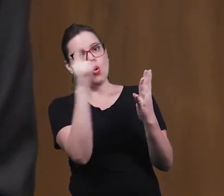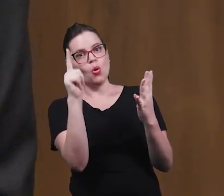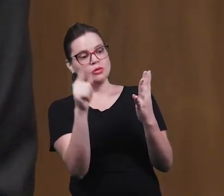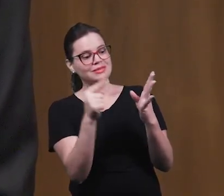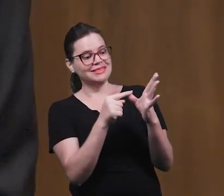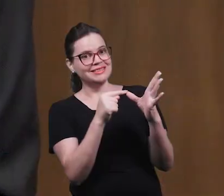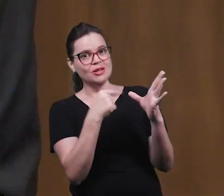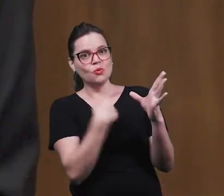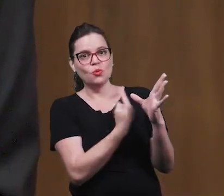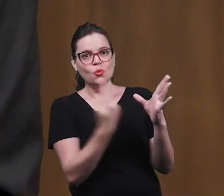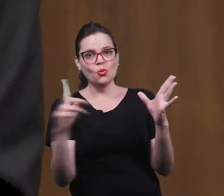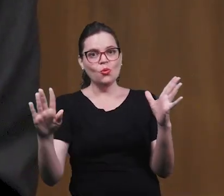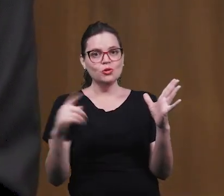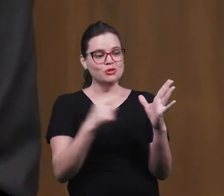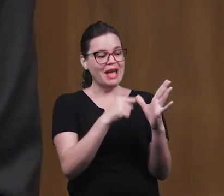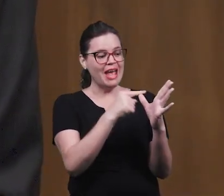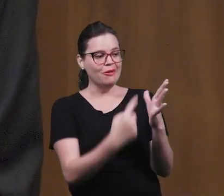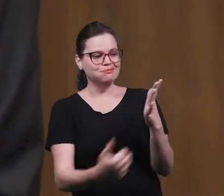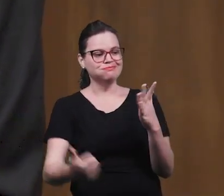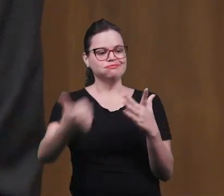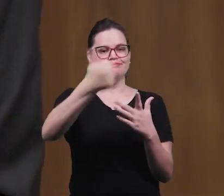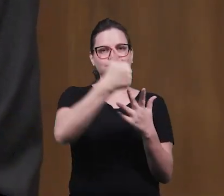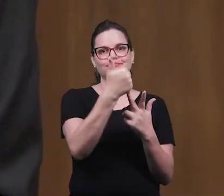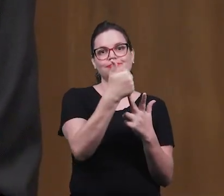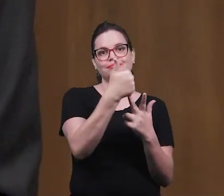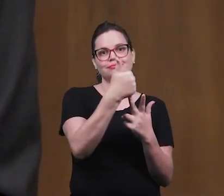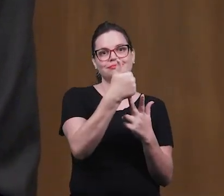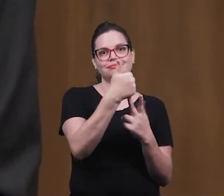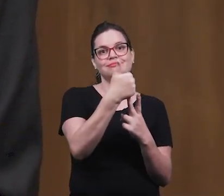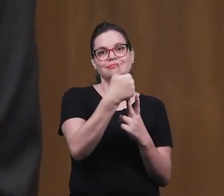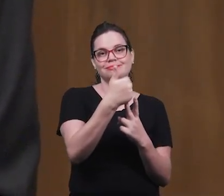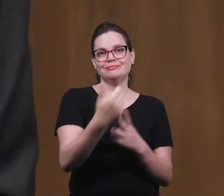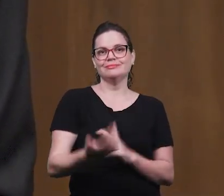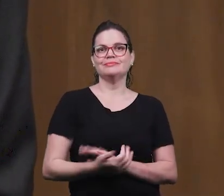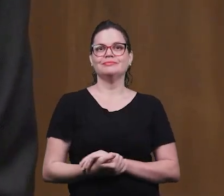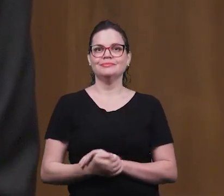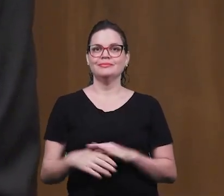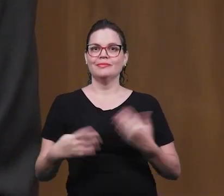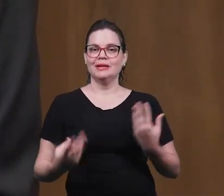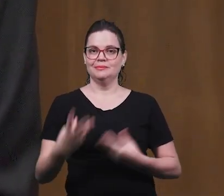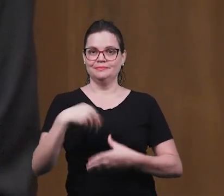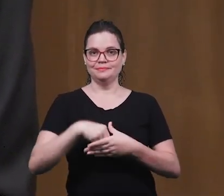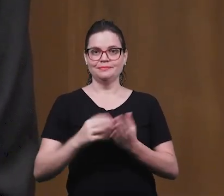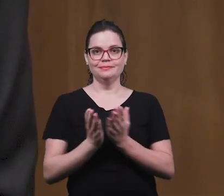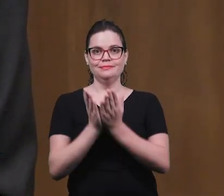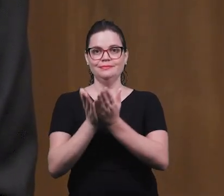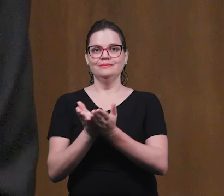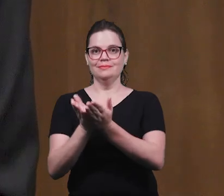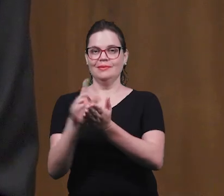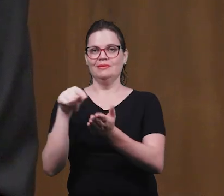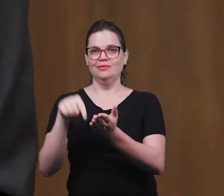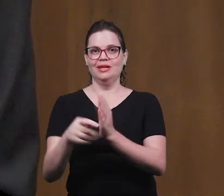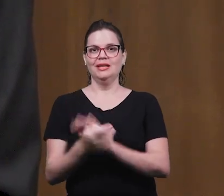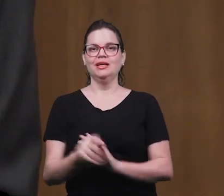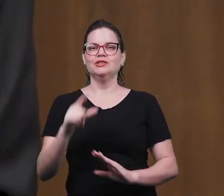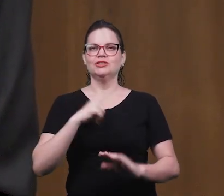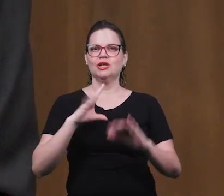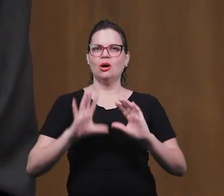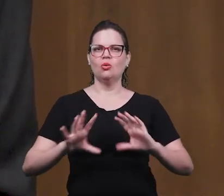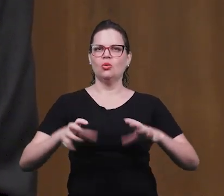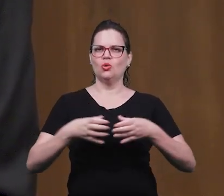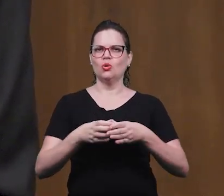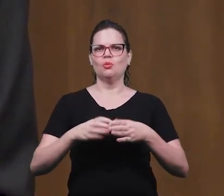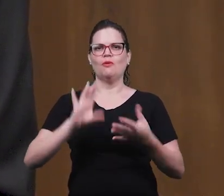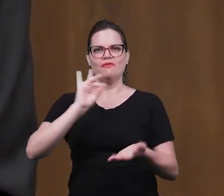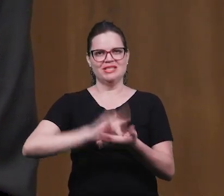fui selecionado para ir para o navio. Aí lá no meio da viagem, nós tínhamos, né, no navio, tínhamos aquele grupo dos